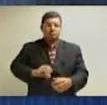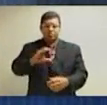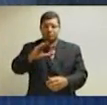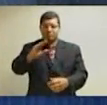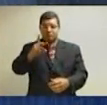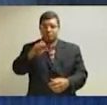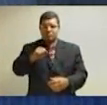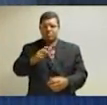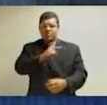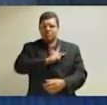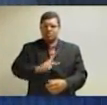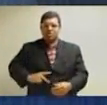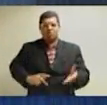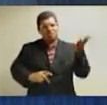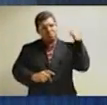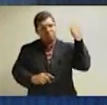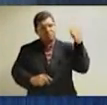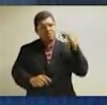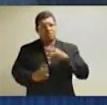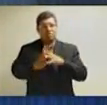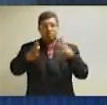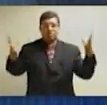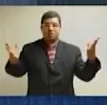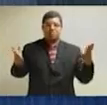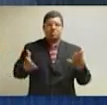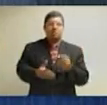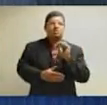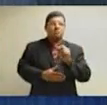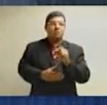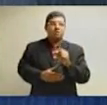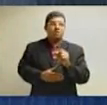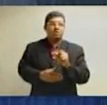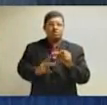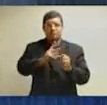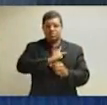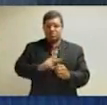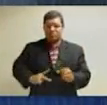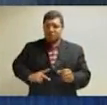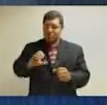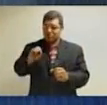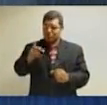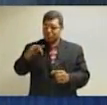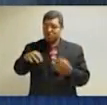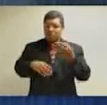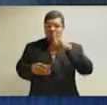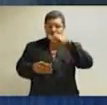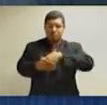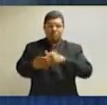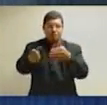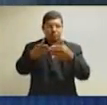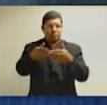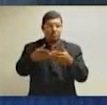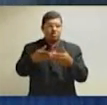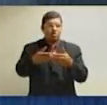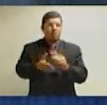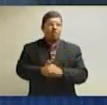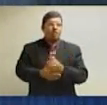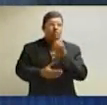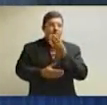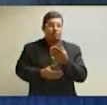Preto era vereador na época, e teve a grandeza de, sendo vereador de oposição, votar a favor da